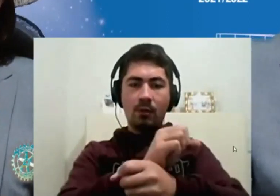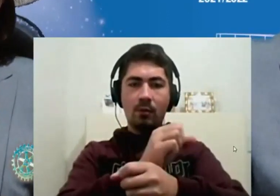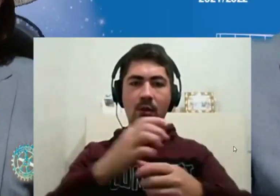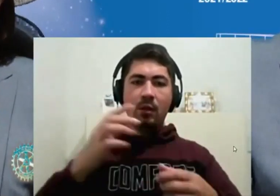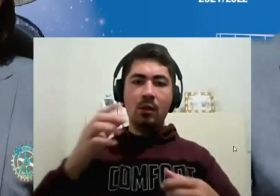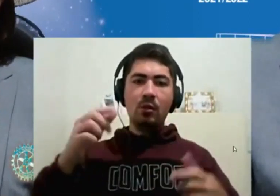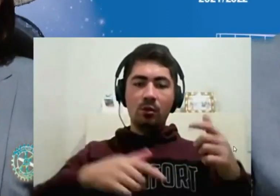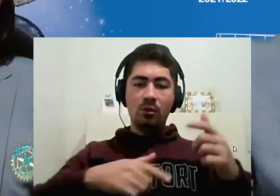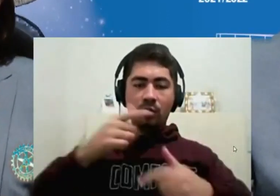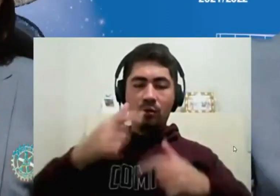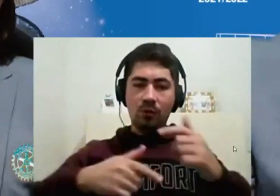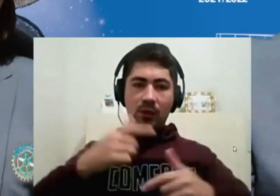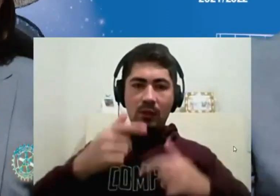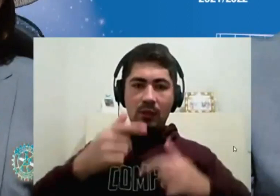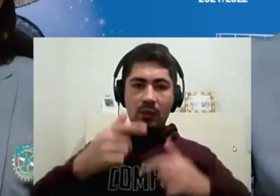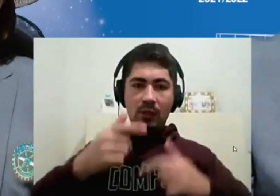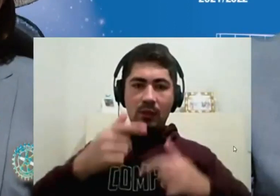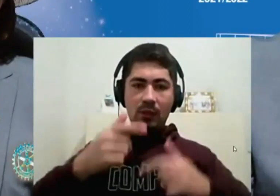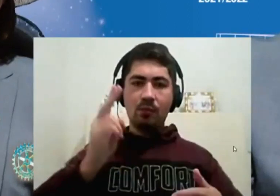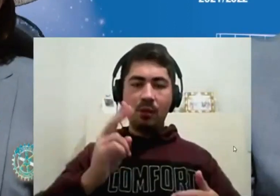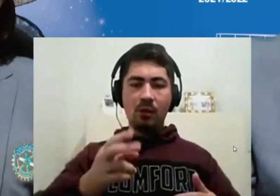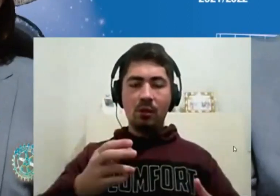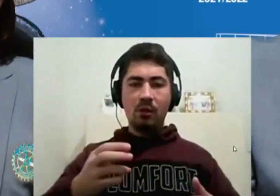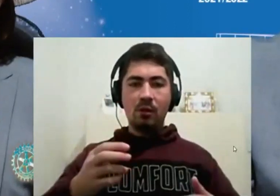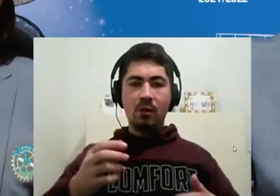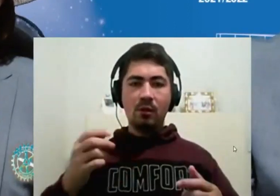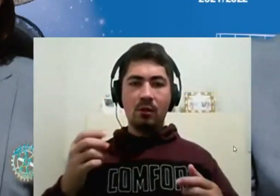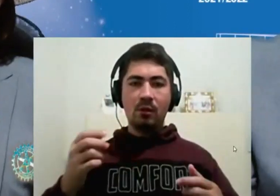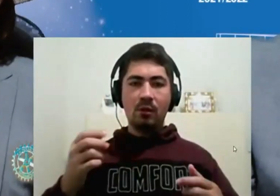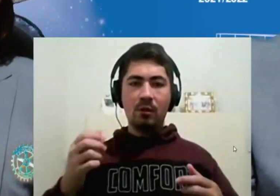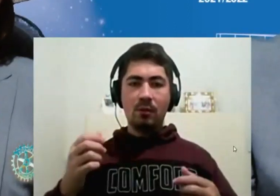temos hoje os Rotaries, eles